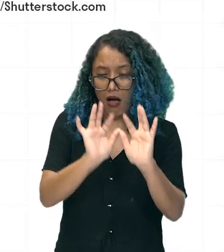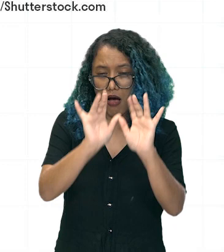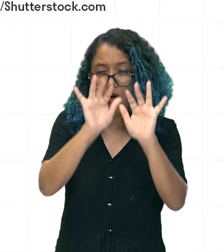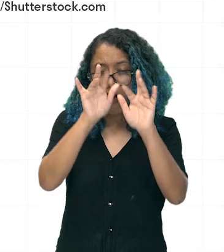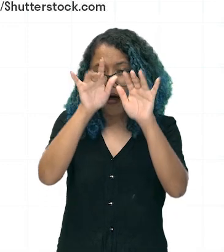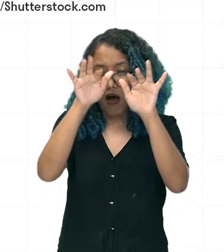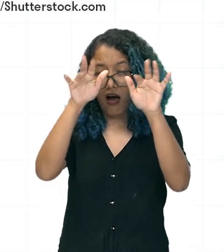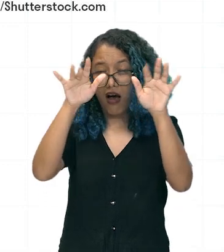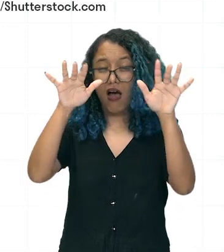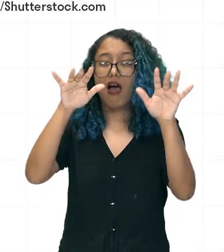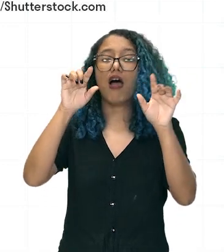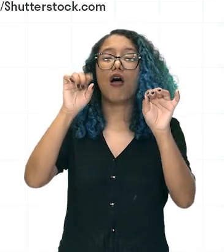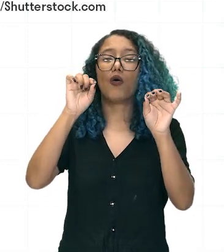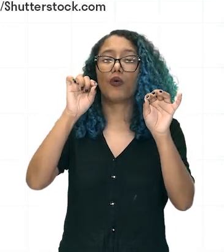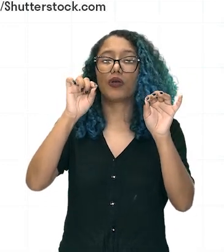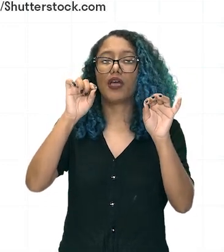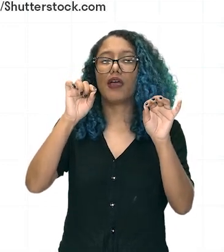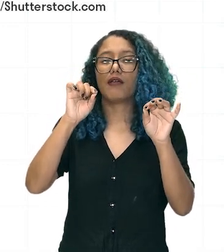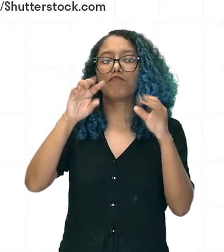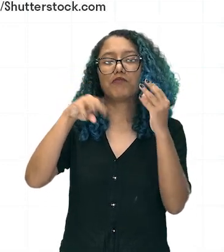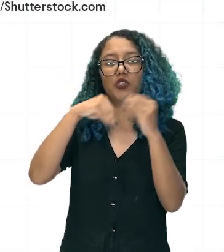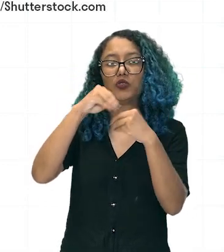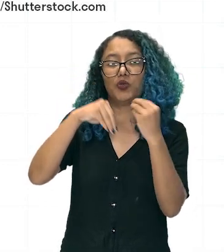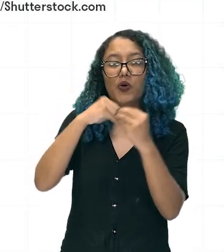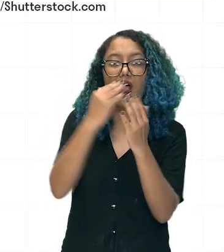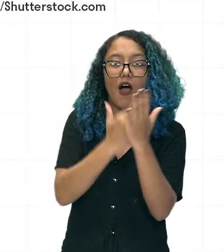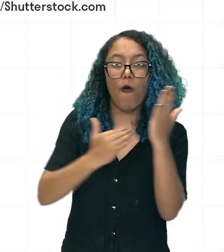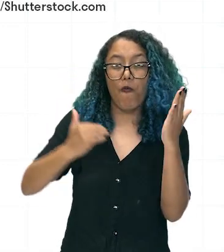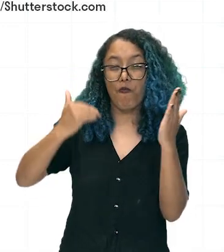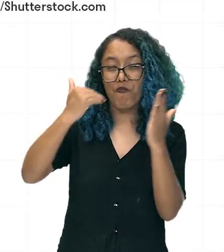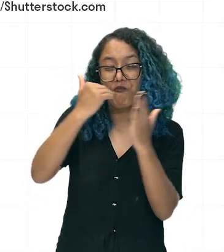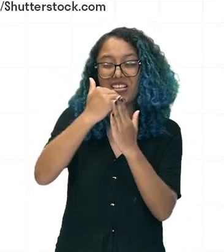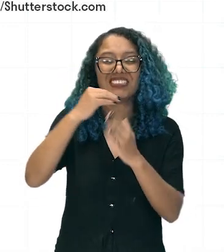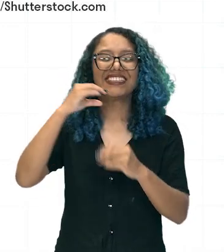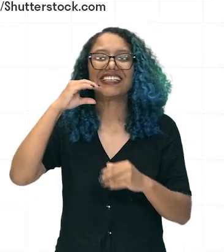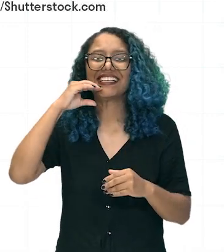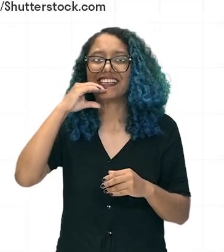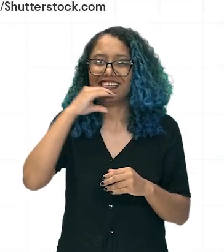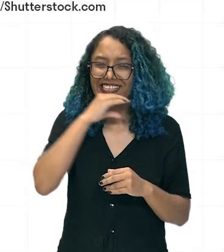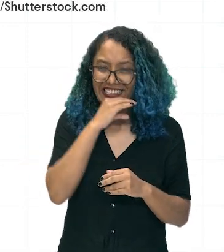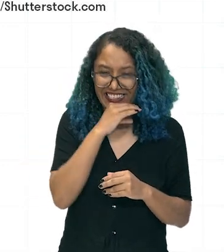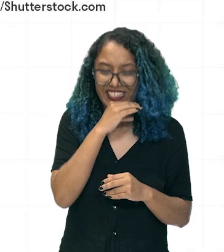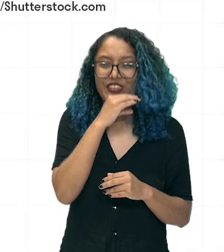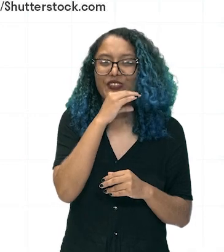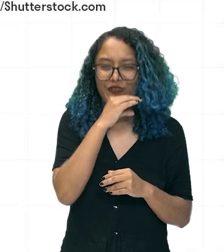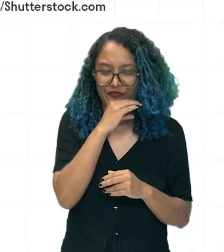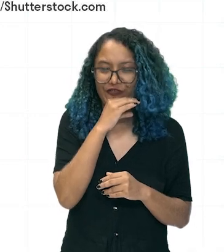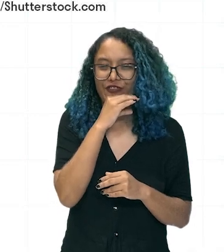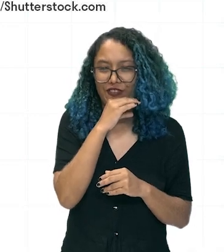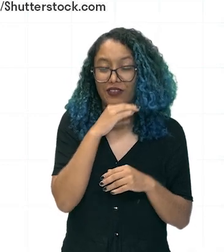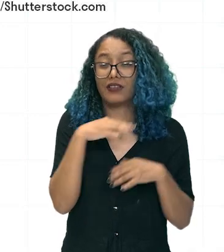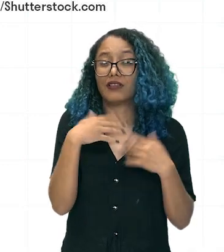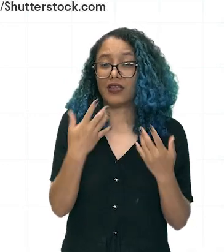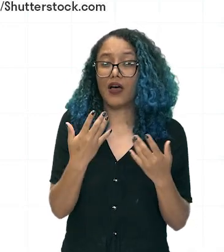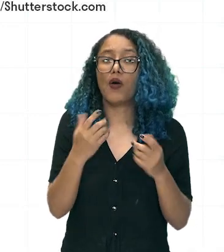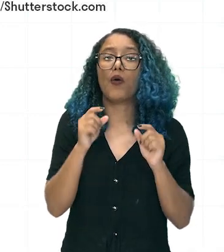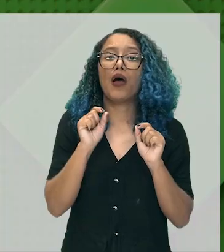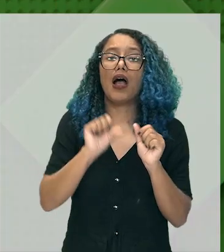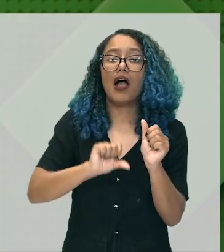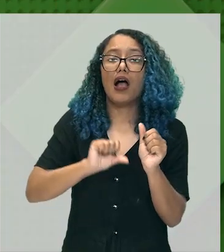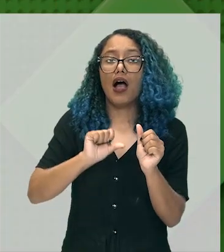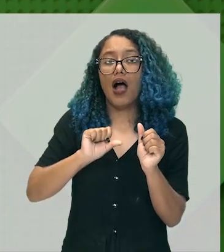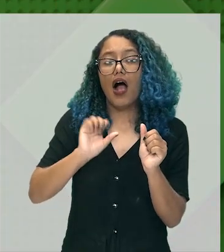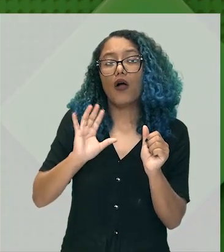vão intensificar esse efeito estufa, que aí é o que vai levar a um